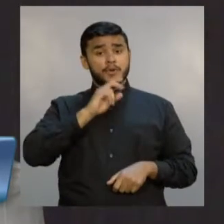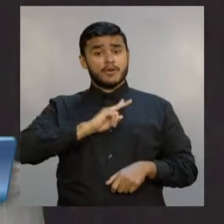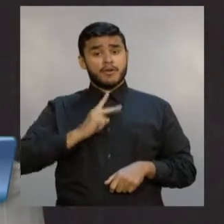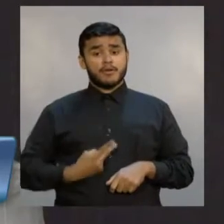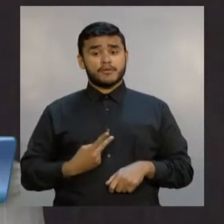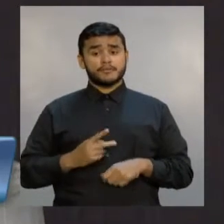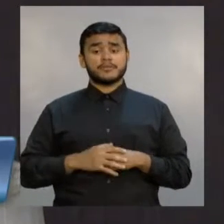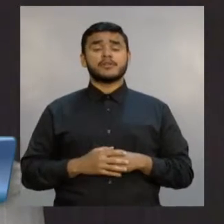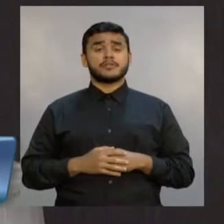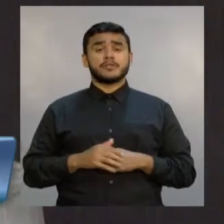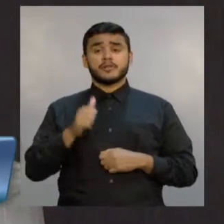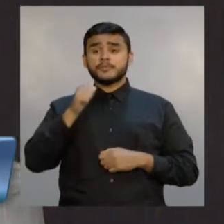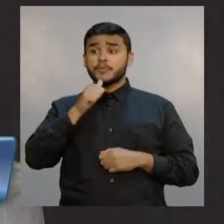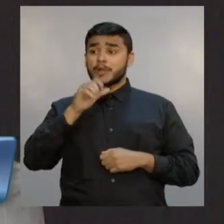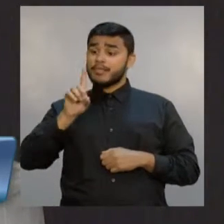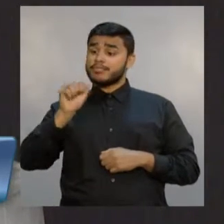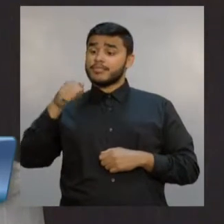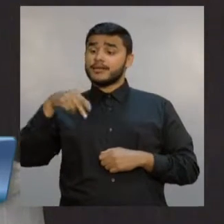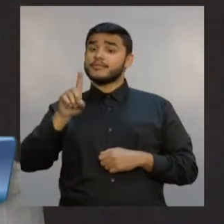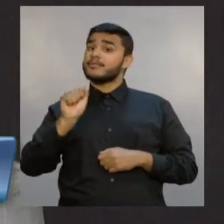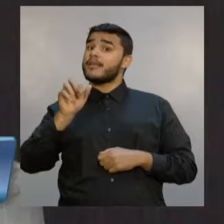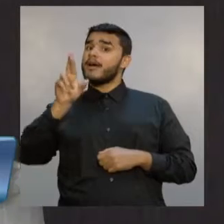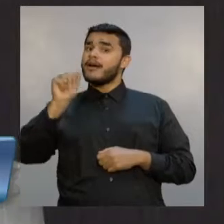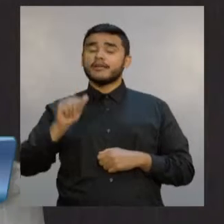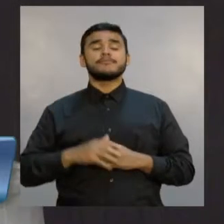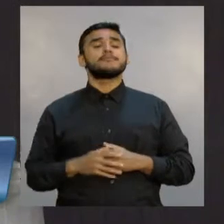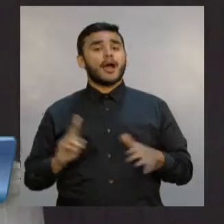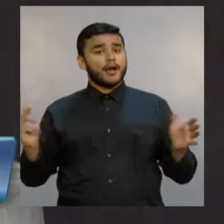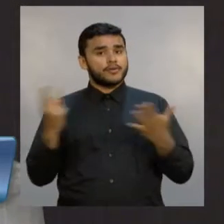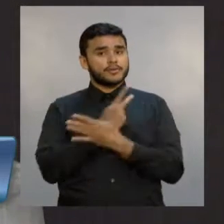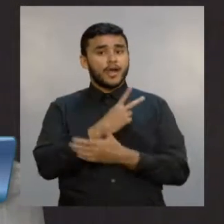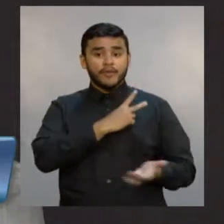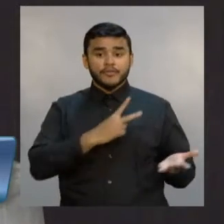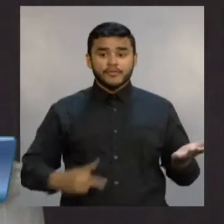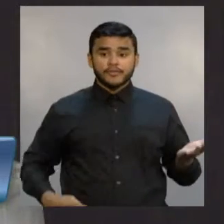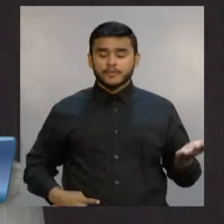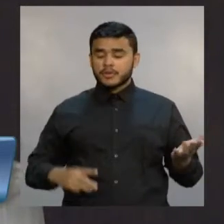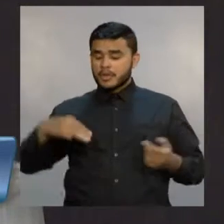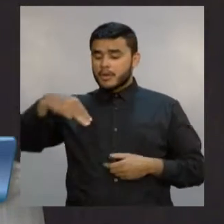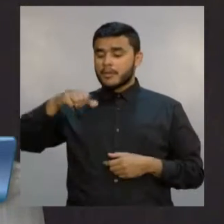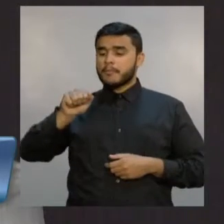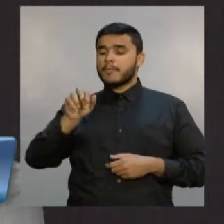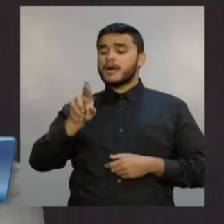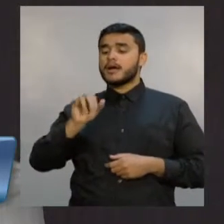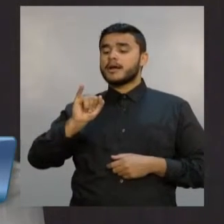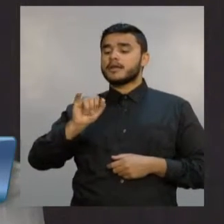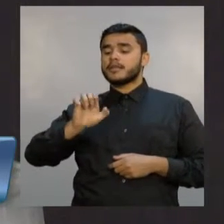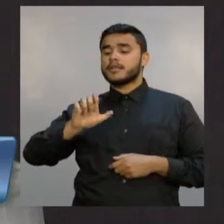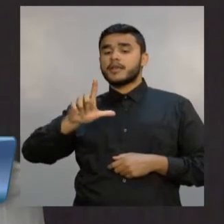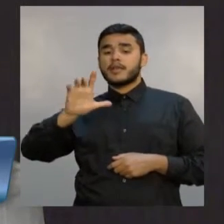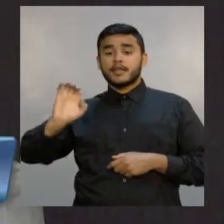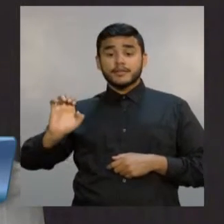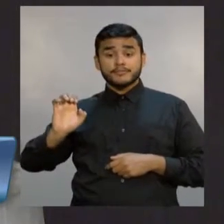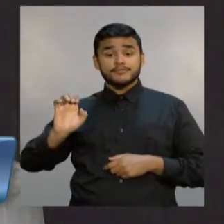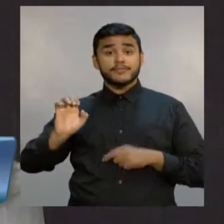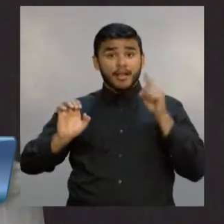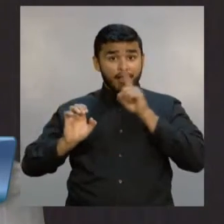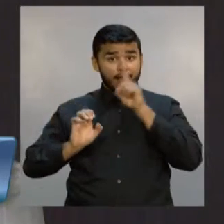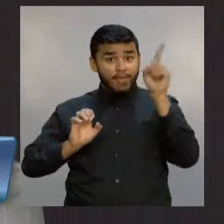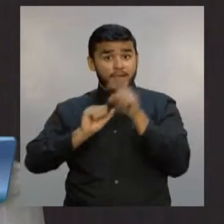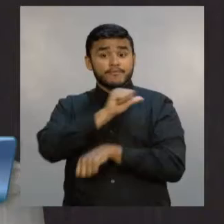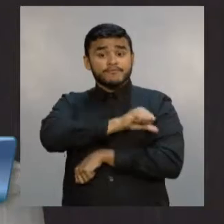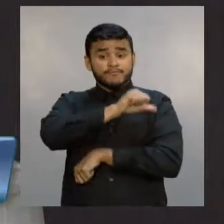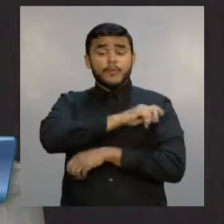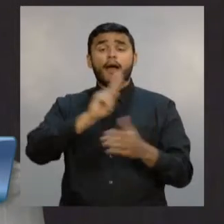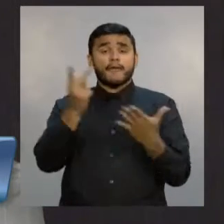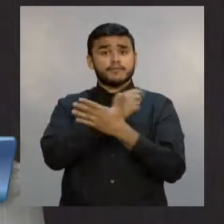que vitimou Marielle, que calou Marielle, mas Marielle era semente e hoje